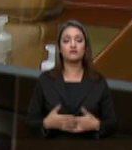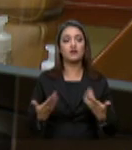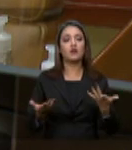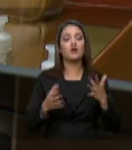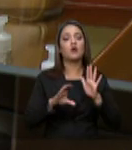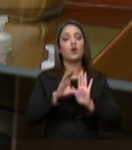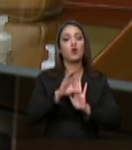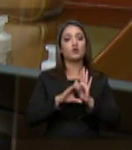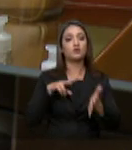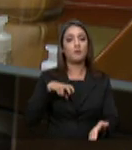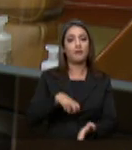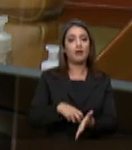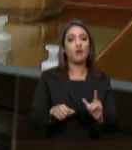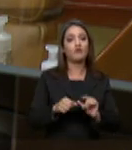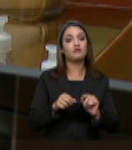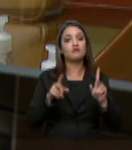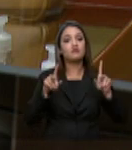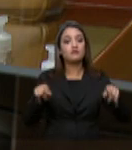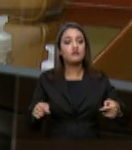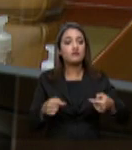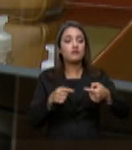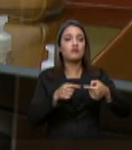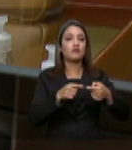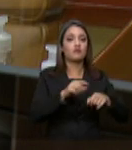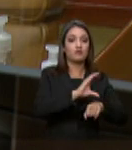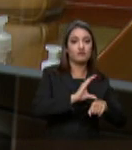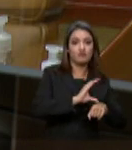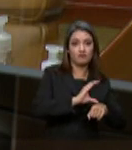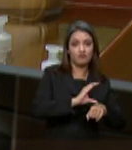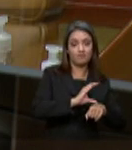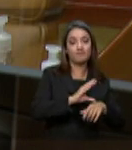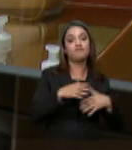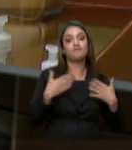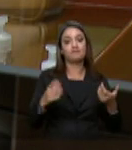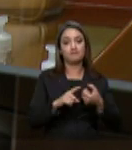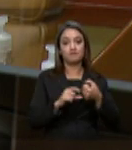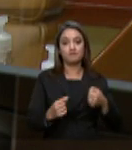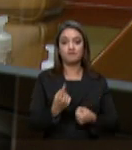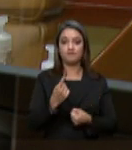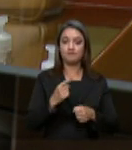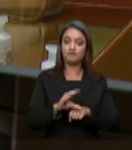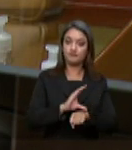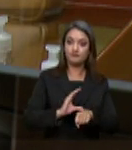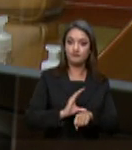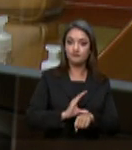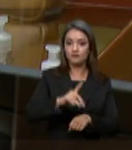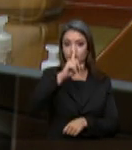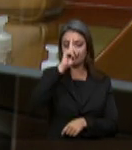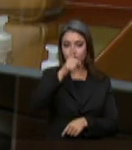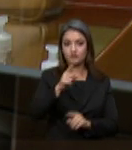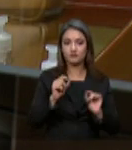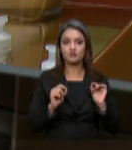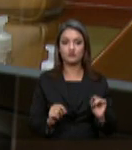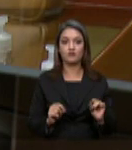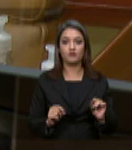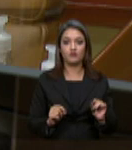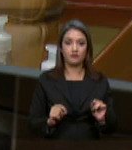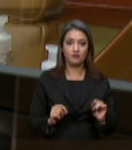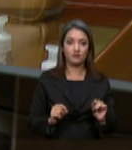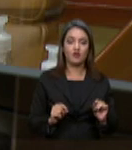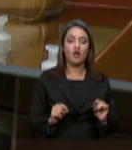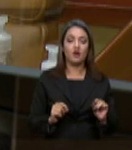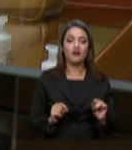interpreta segundo a constituição e não a constituição segundo a três e o artigo 1º da Constituição estabelece que a República Federativa